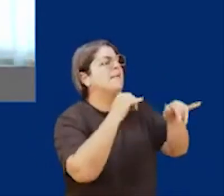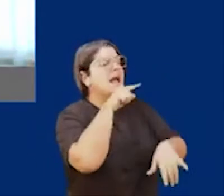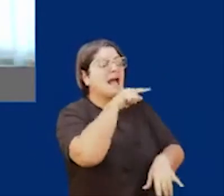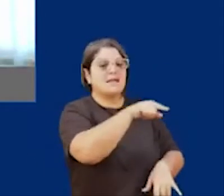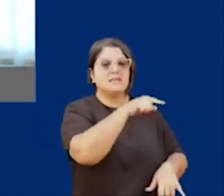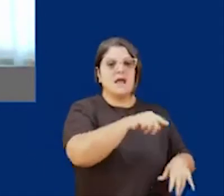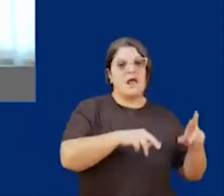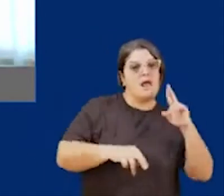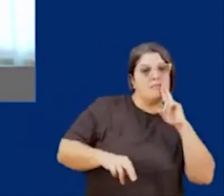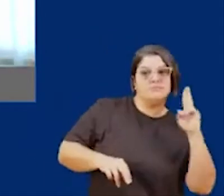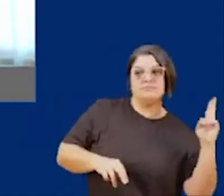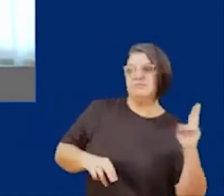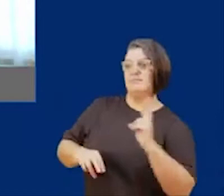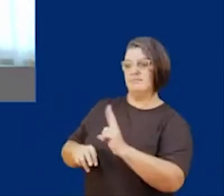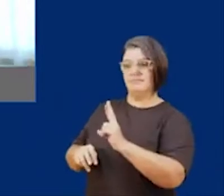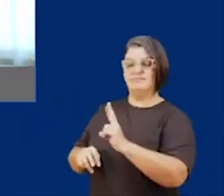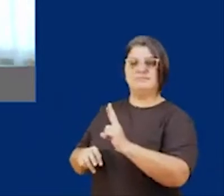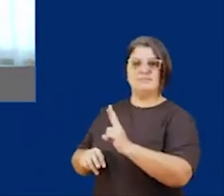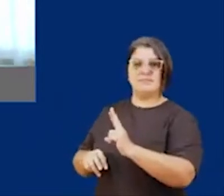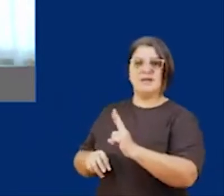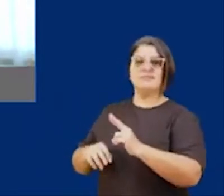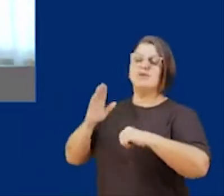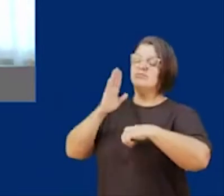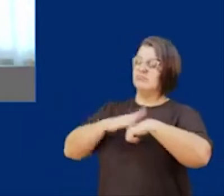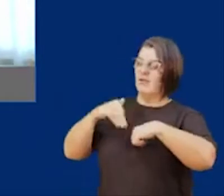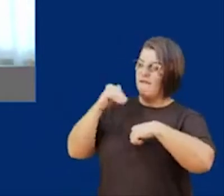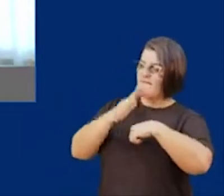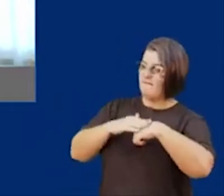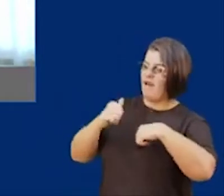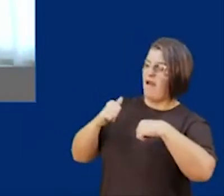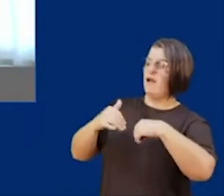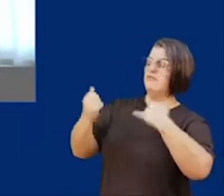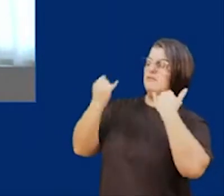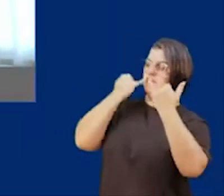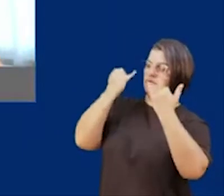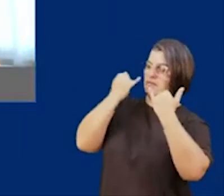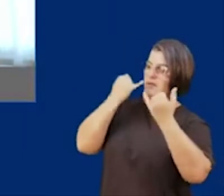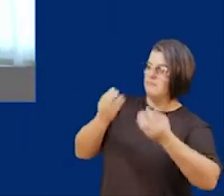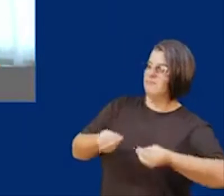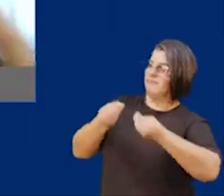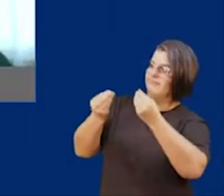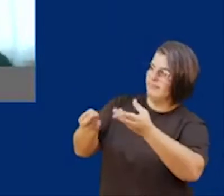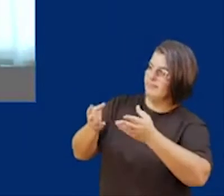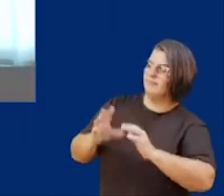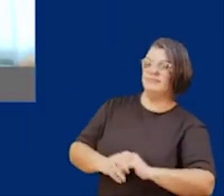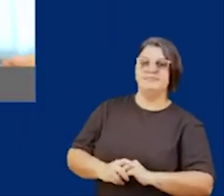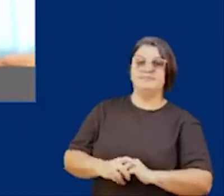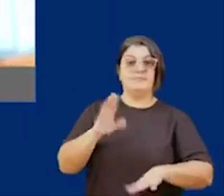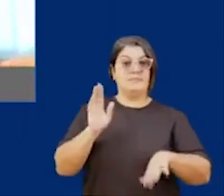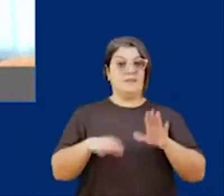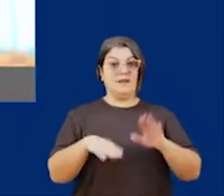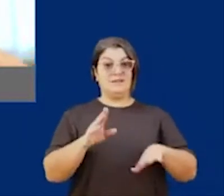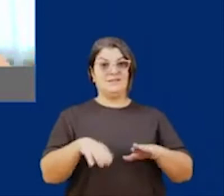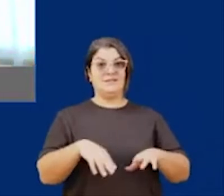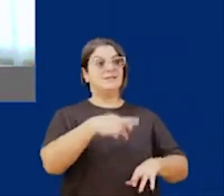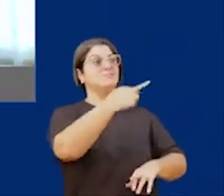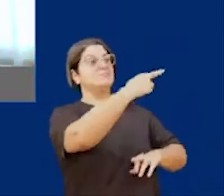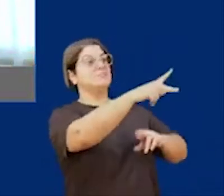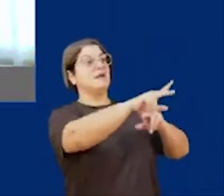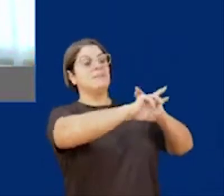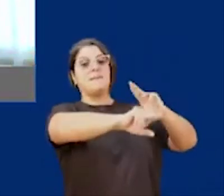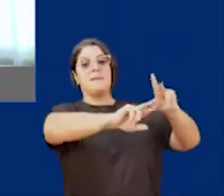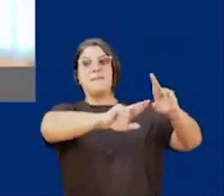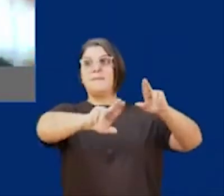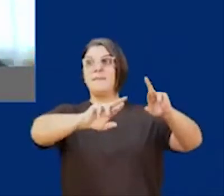retorno qualificado de afeto e de informação, né? Então, isso às vezes vem de lugares diferentes, né? Você pode ter uma